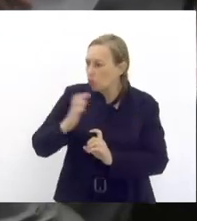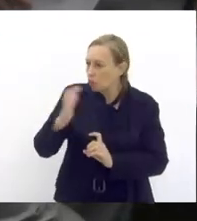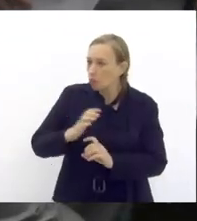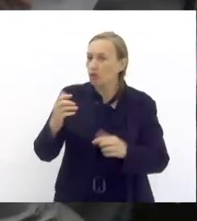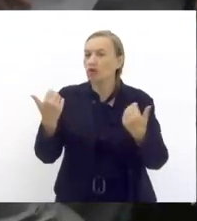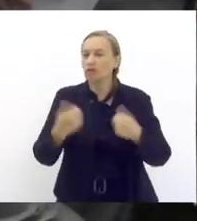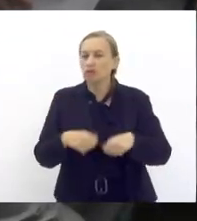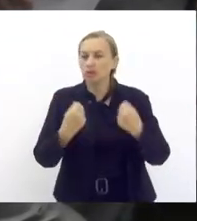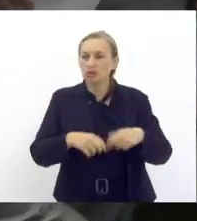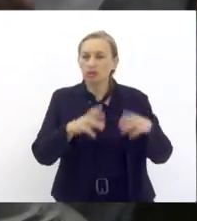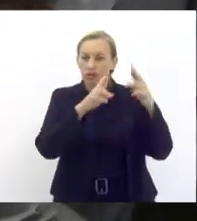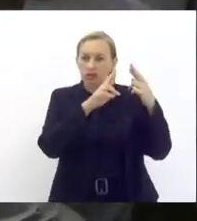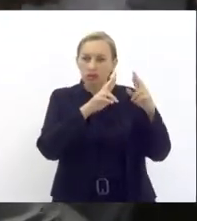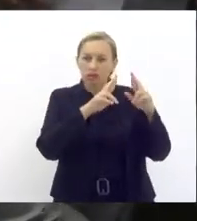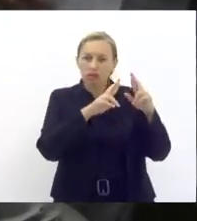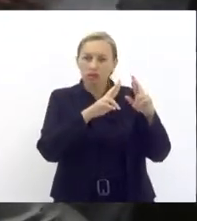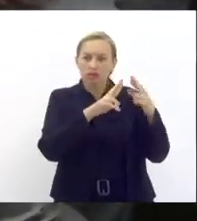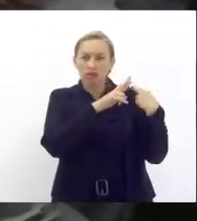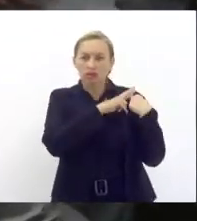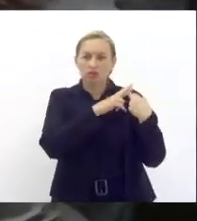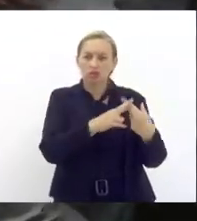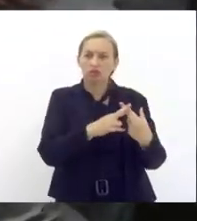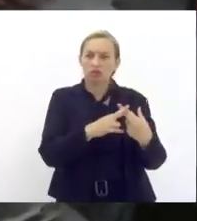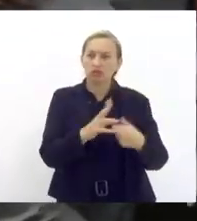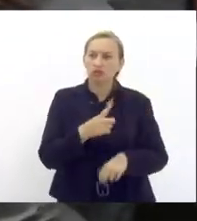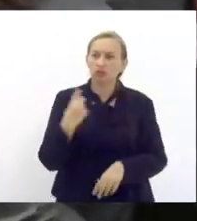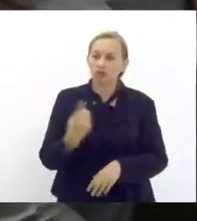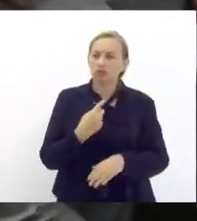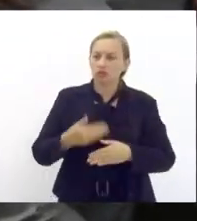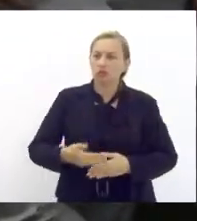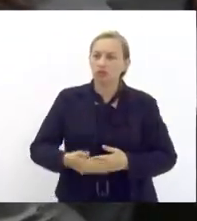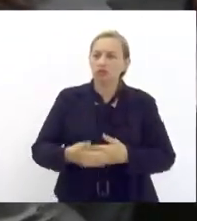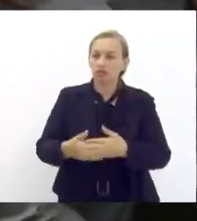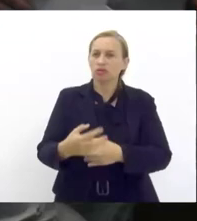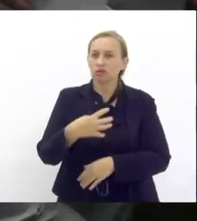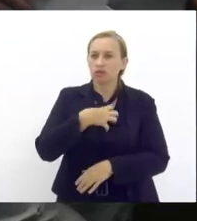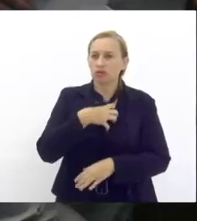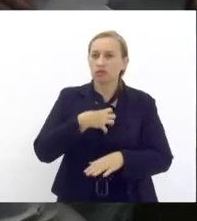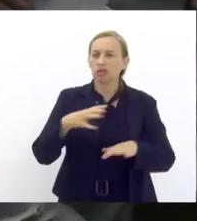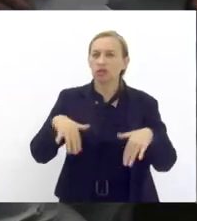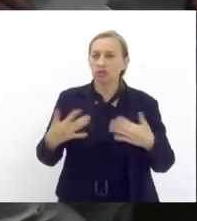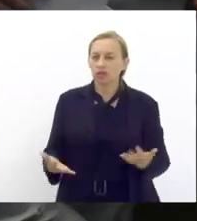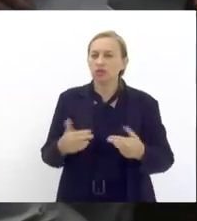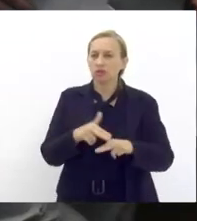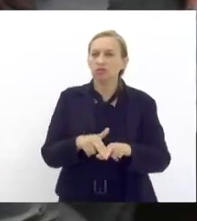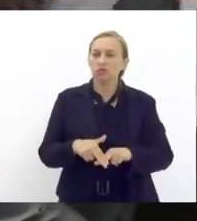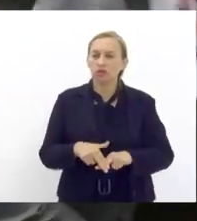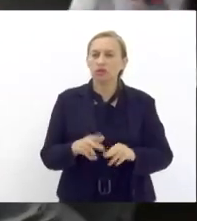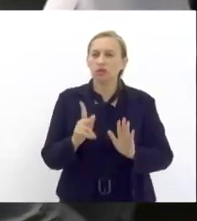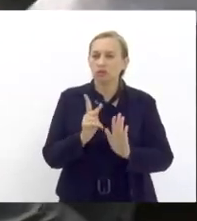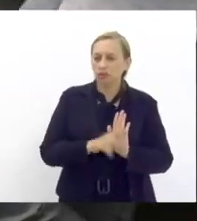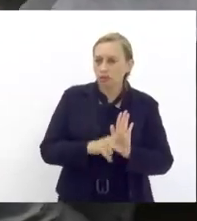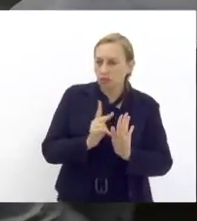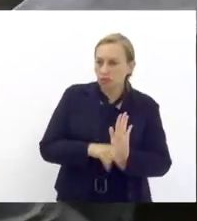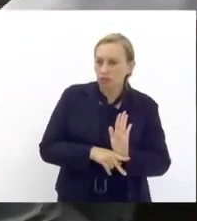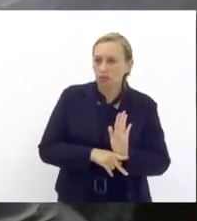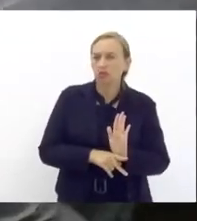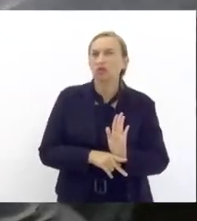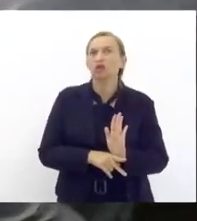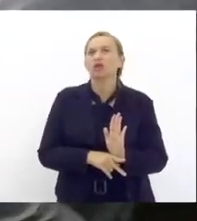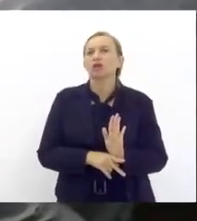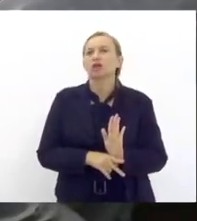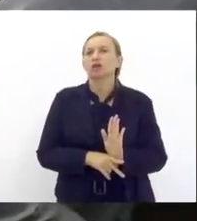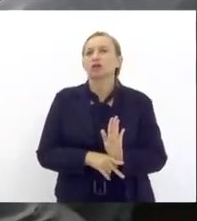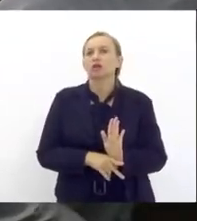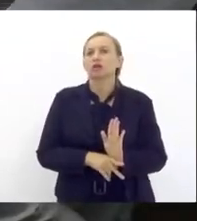se responsabilizar por fazer com que nós avancemos nesse sentido. Então, é por isso que o projeto se justifica, além do